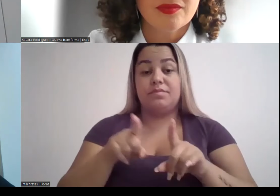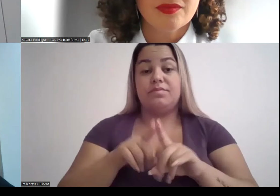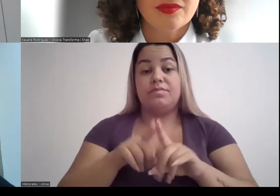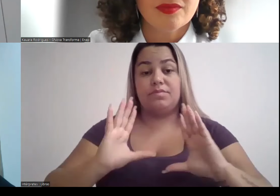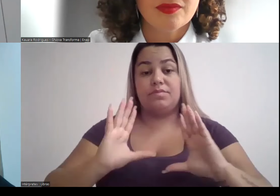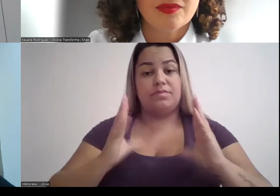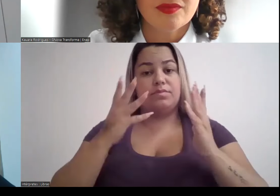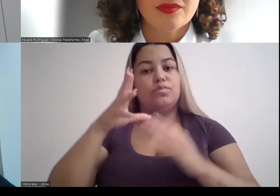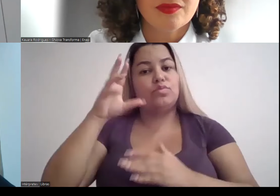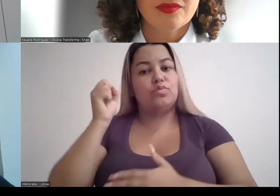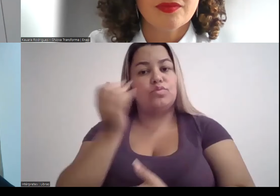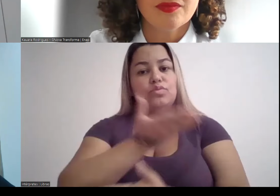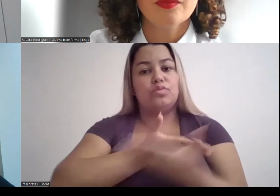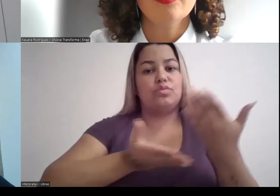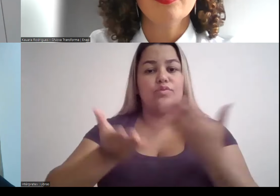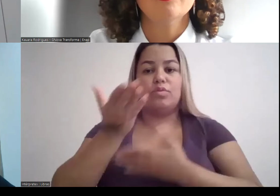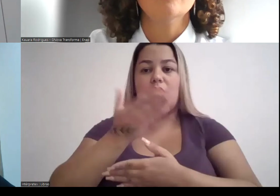ouvindo, compartilhando.